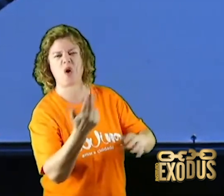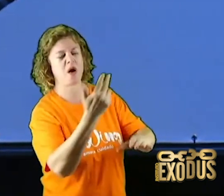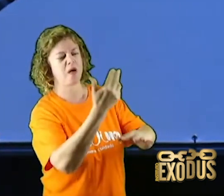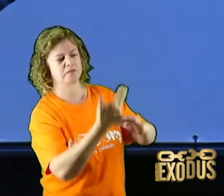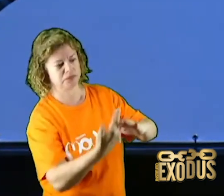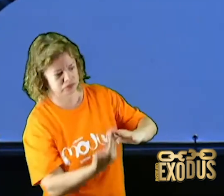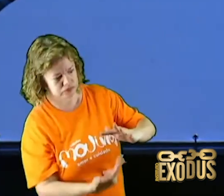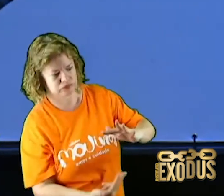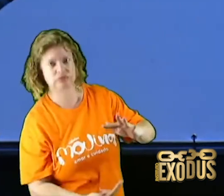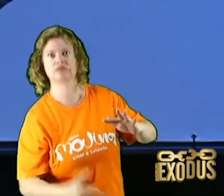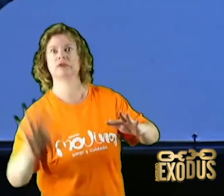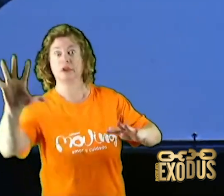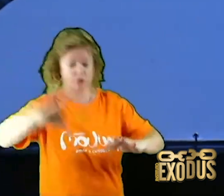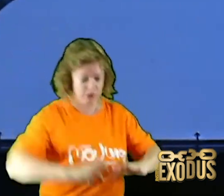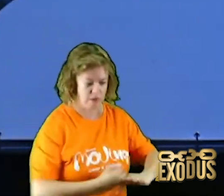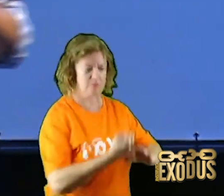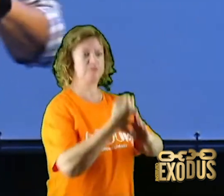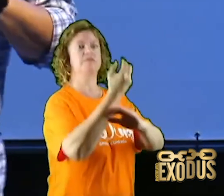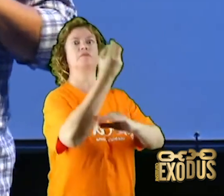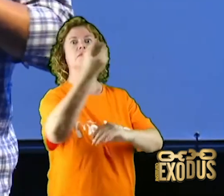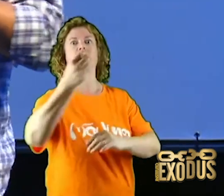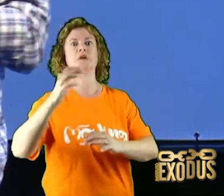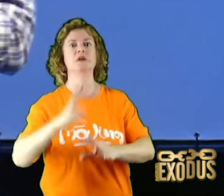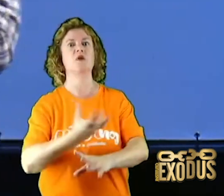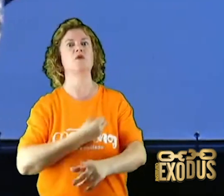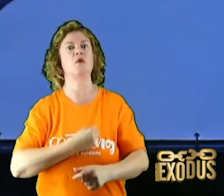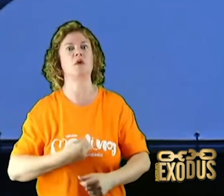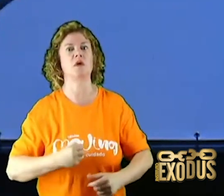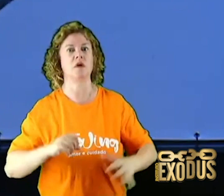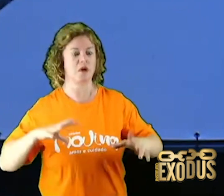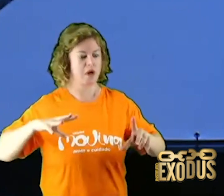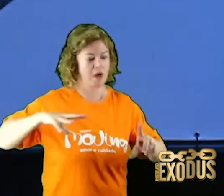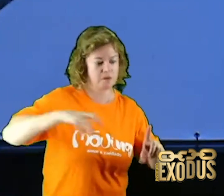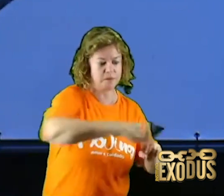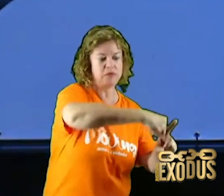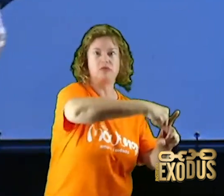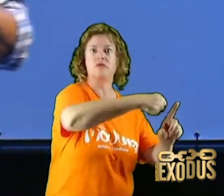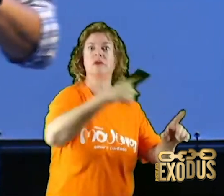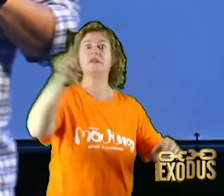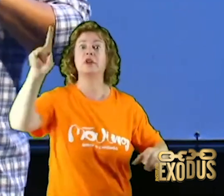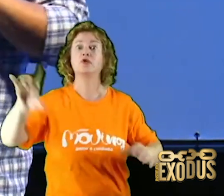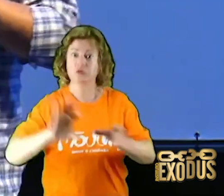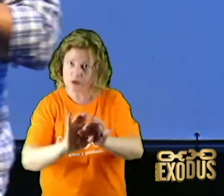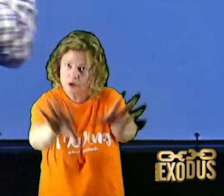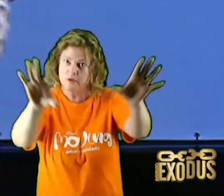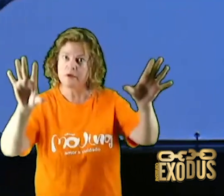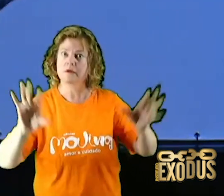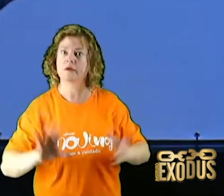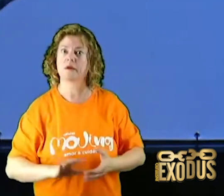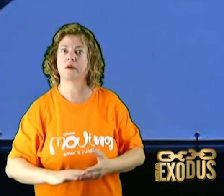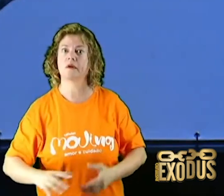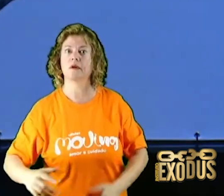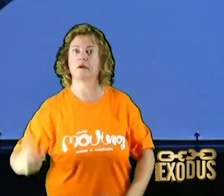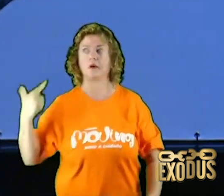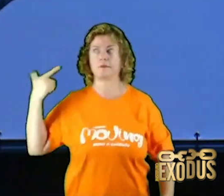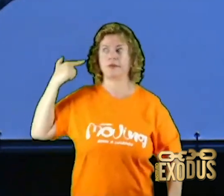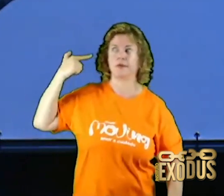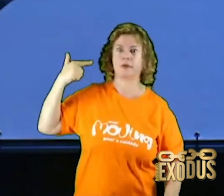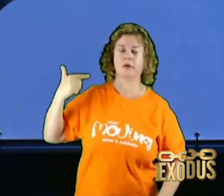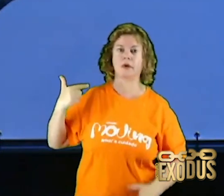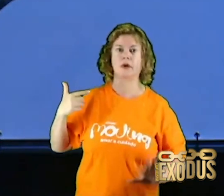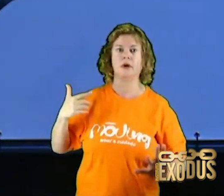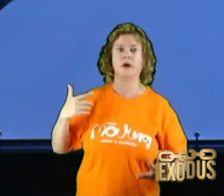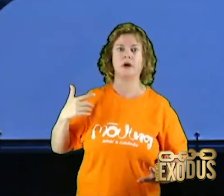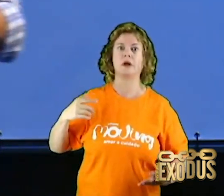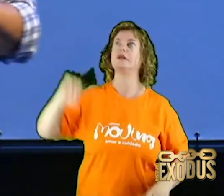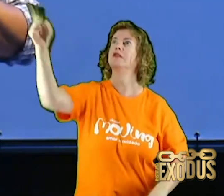acidente automobilístico. Você sabe que foi um anjo do Senhor que foi enviado para te livrar num assalto, quando alguém disse assim: eu vou acabar com a